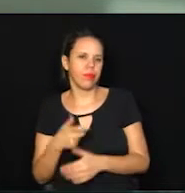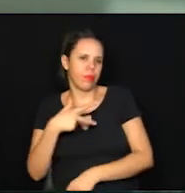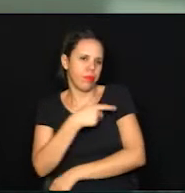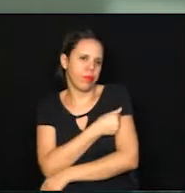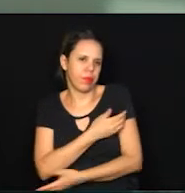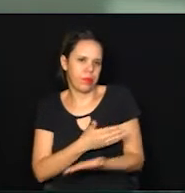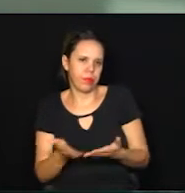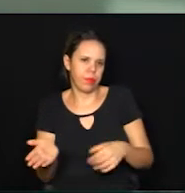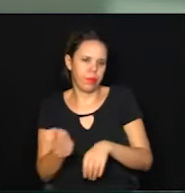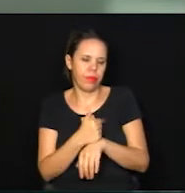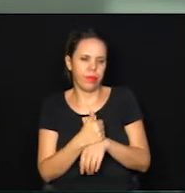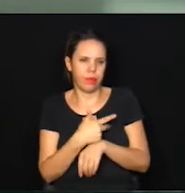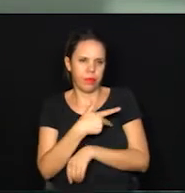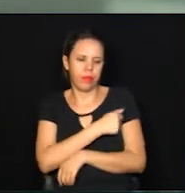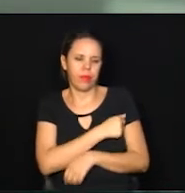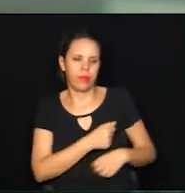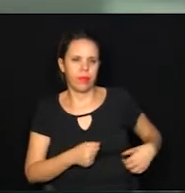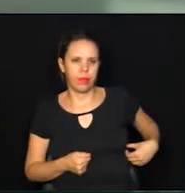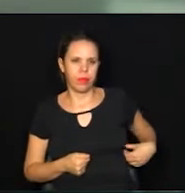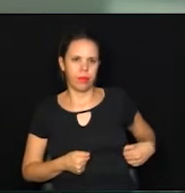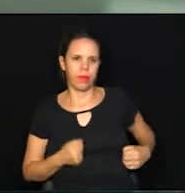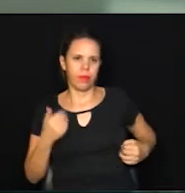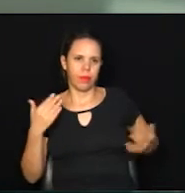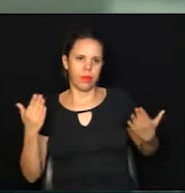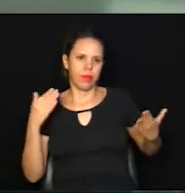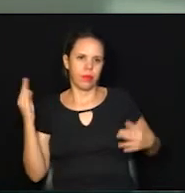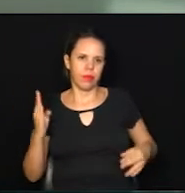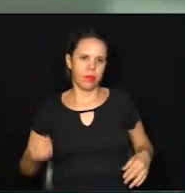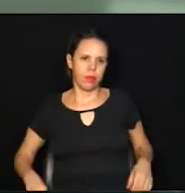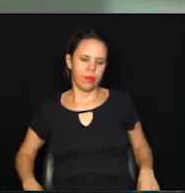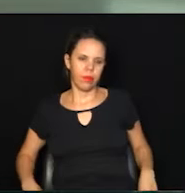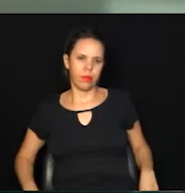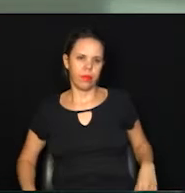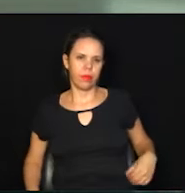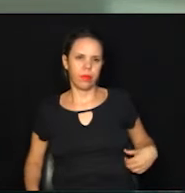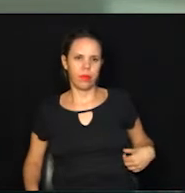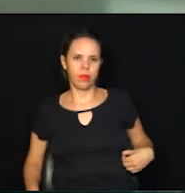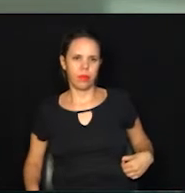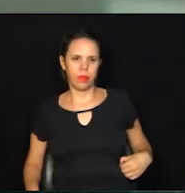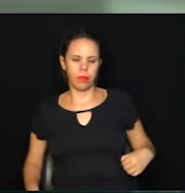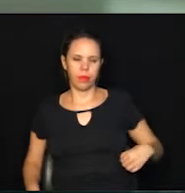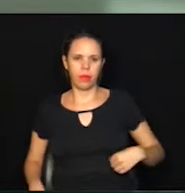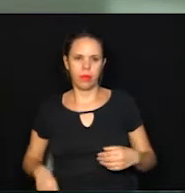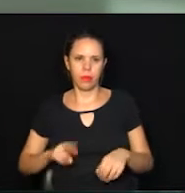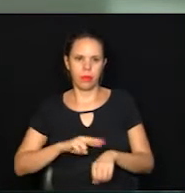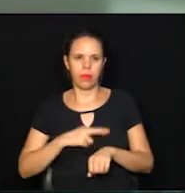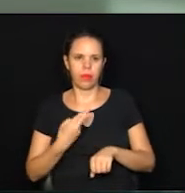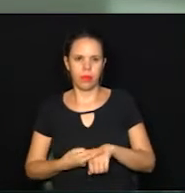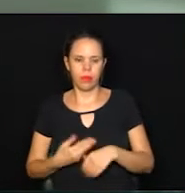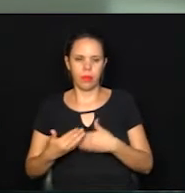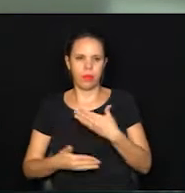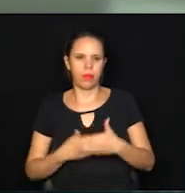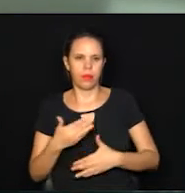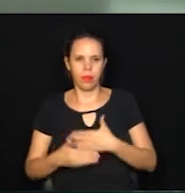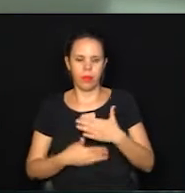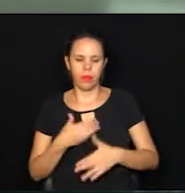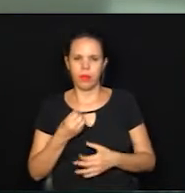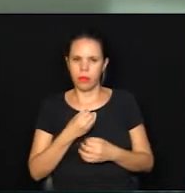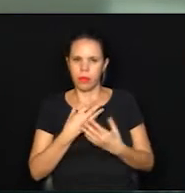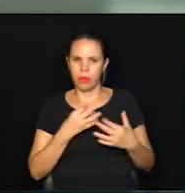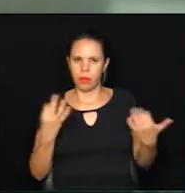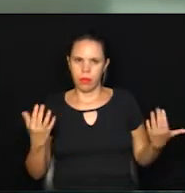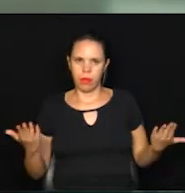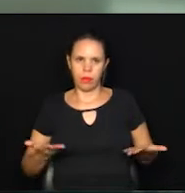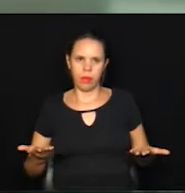bem antes a vacinação comparado ao Brasil, e o ritmo que estava indo muito bem